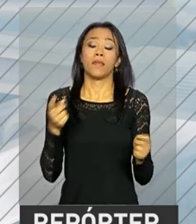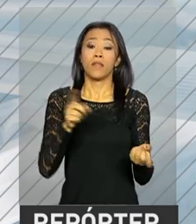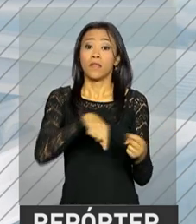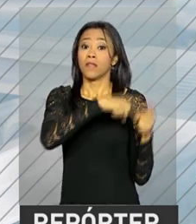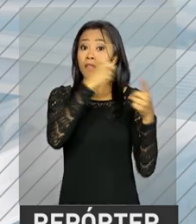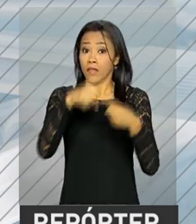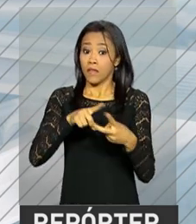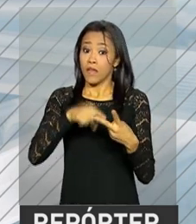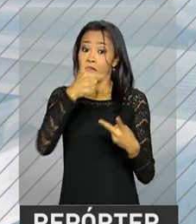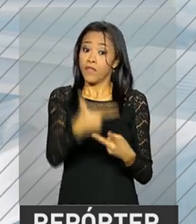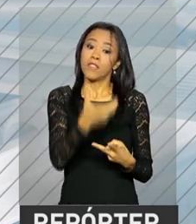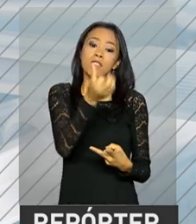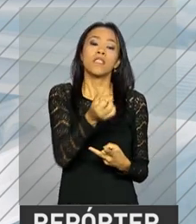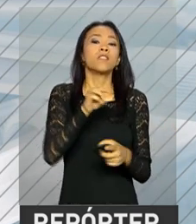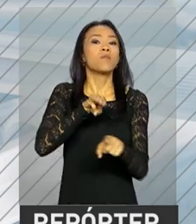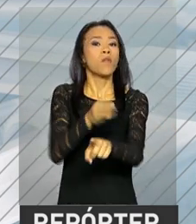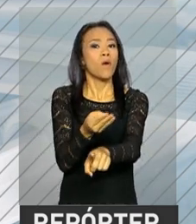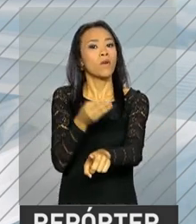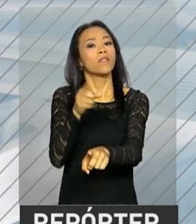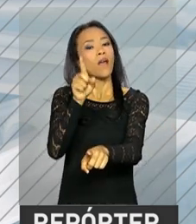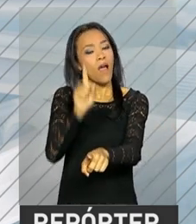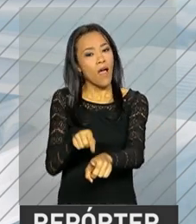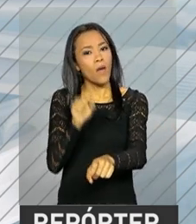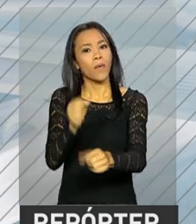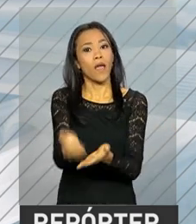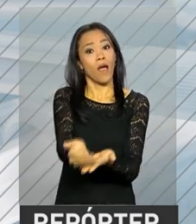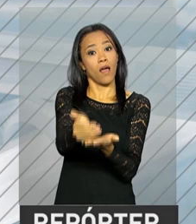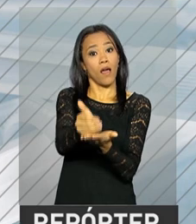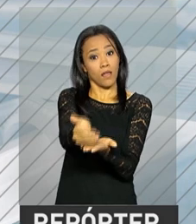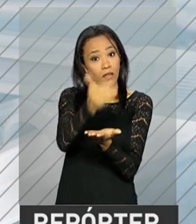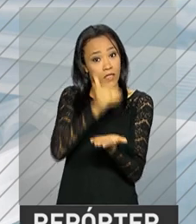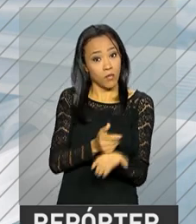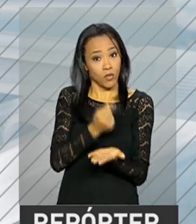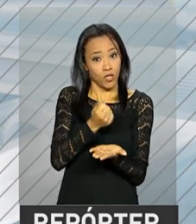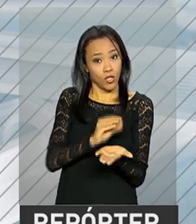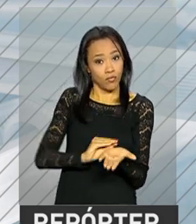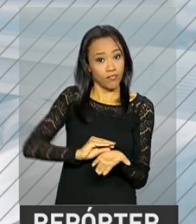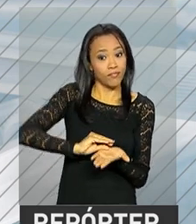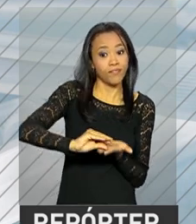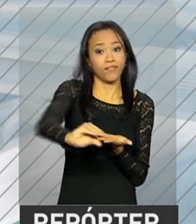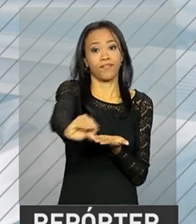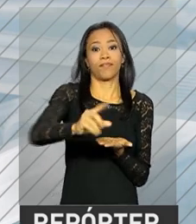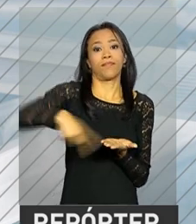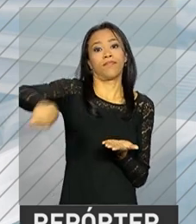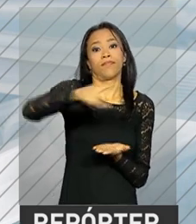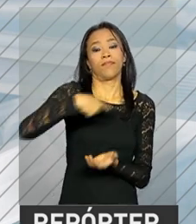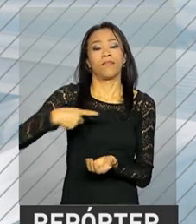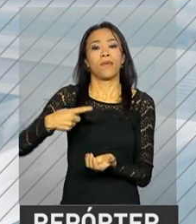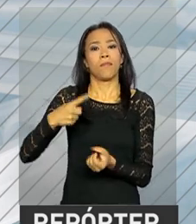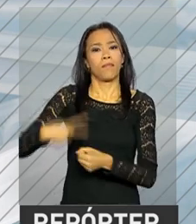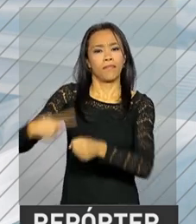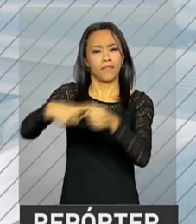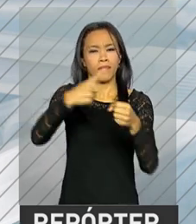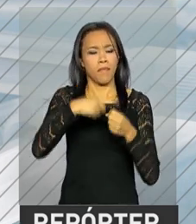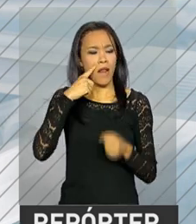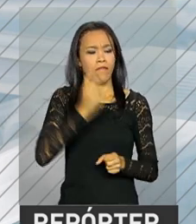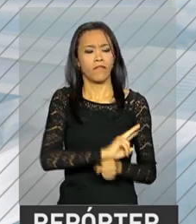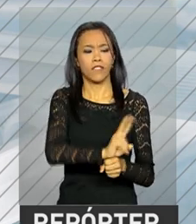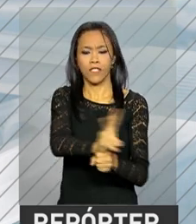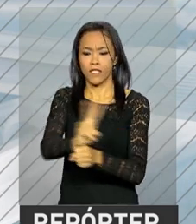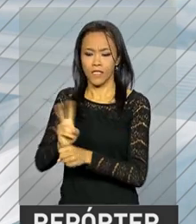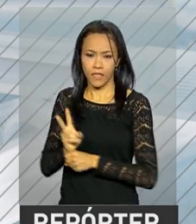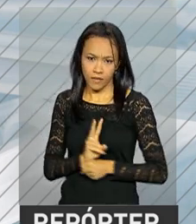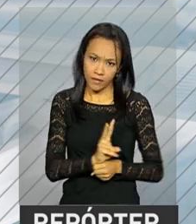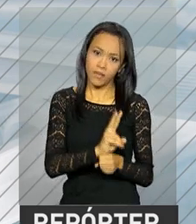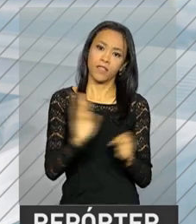26 milhões deais é a antecipação de recursos que o ministério está liberando para as ações de vigilância em saúde nos